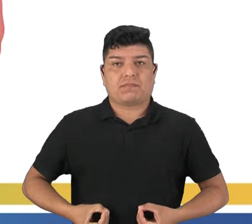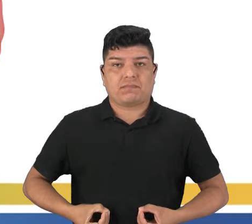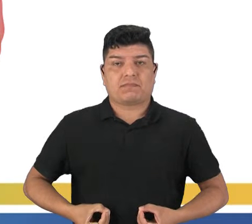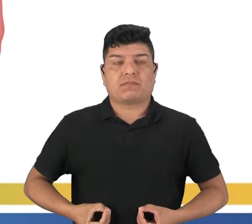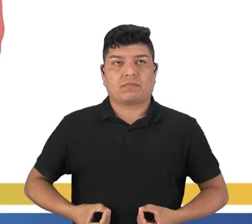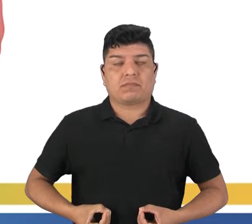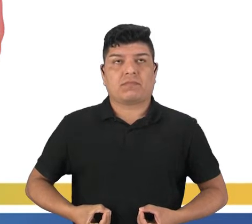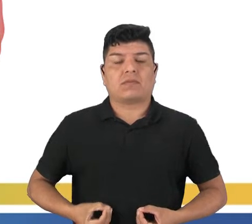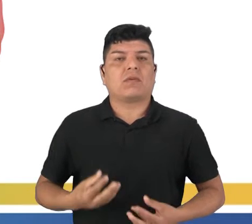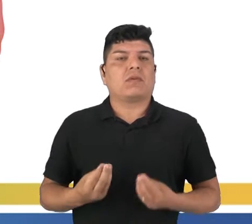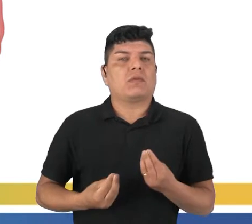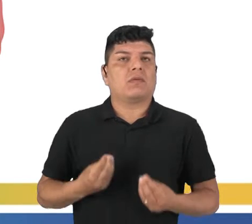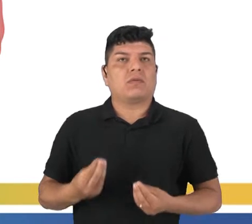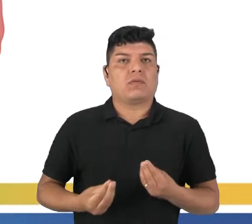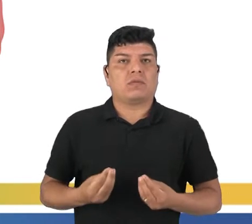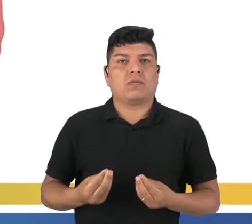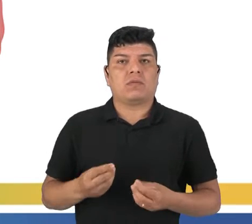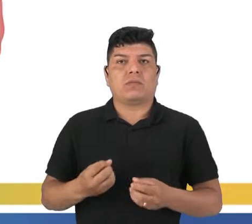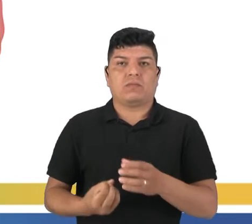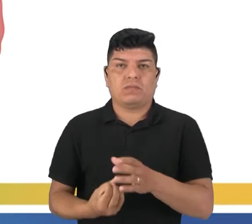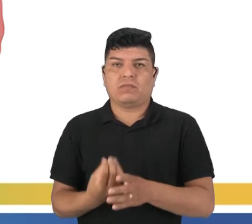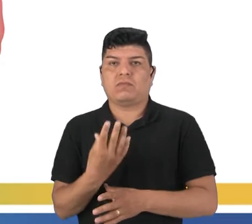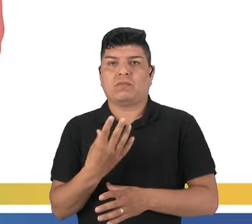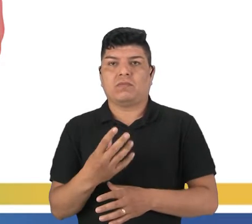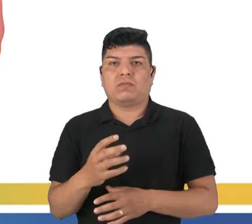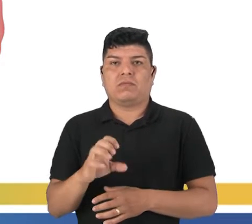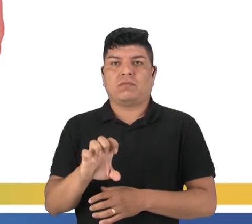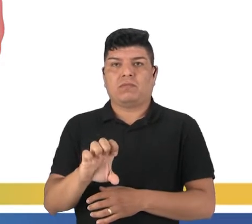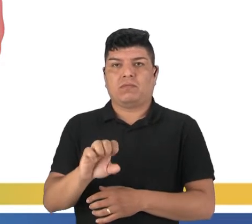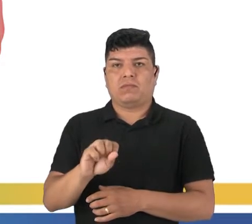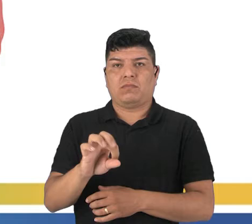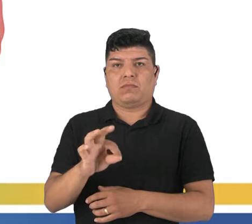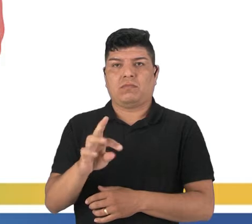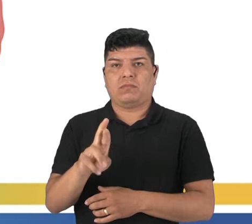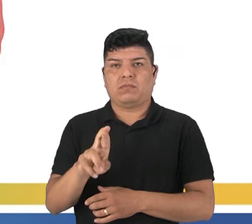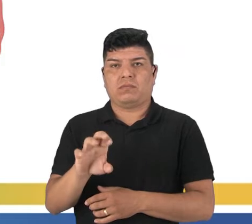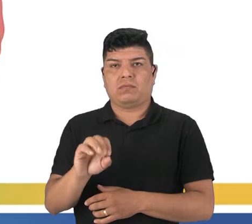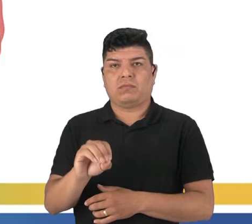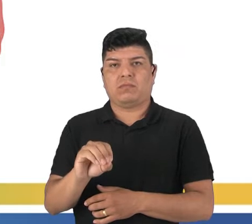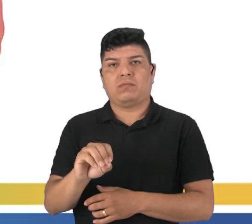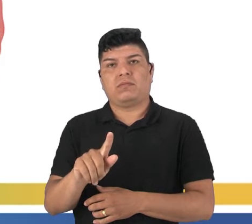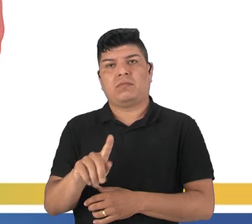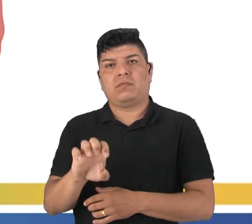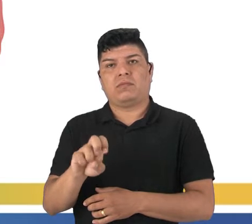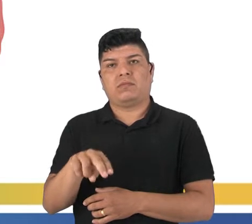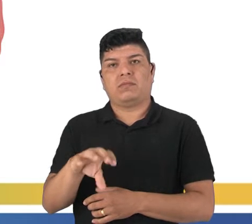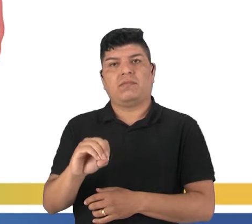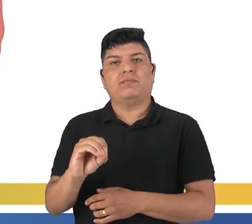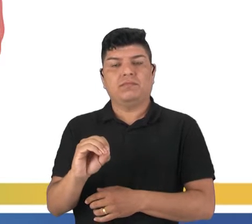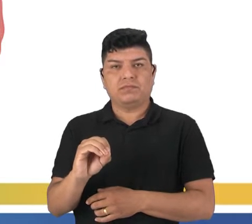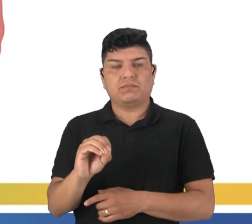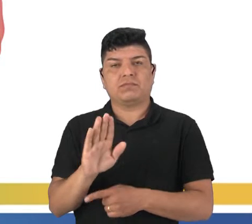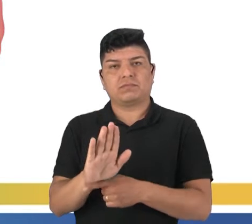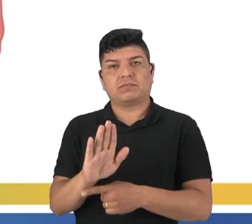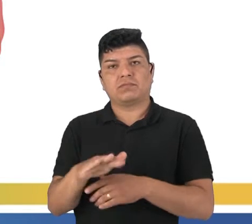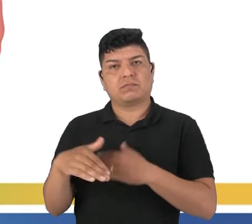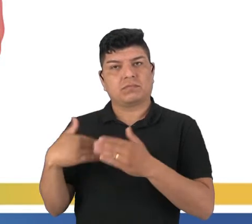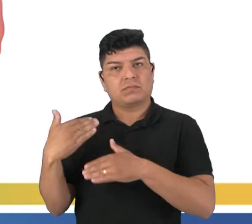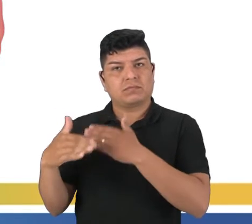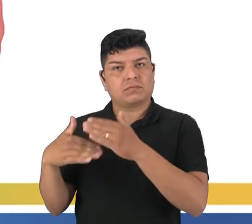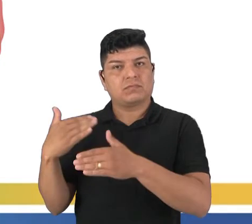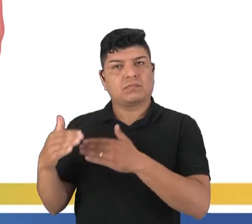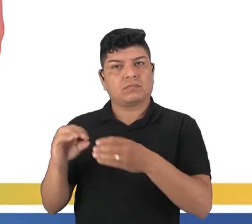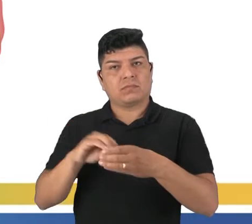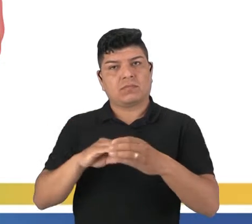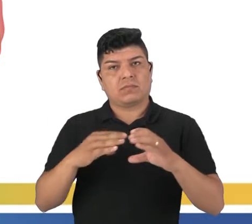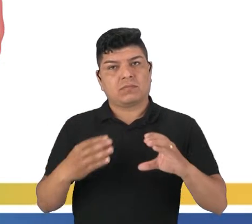eles atuam de que forma? Produzindo o estrogênio, né, e a progesterona. O estrogênio ele ajuda no desenvolvimento